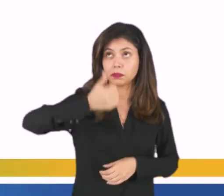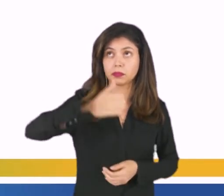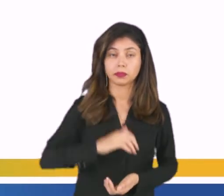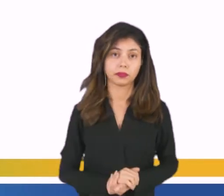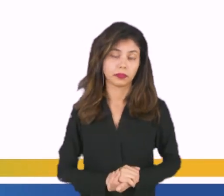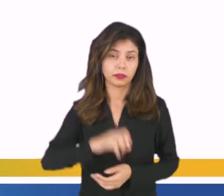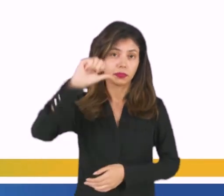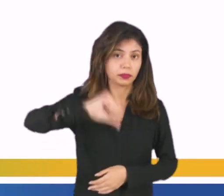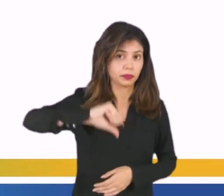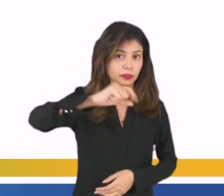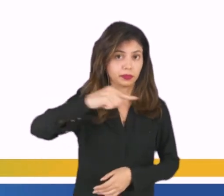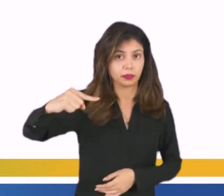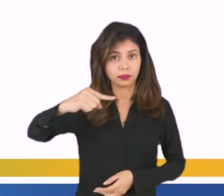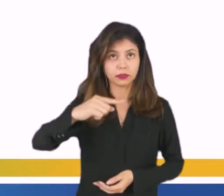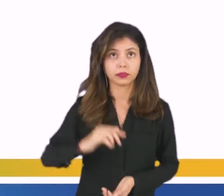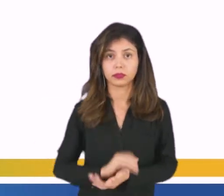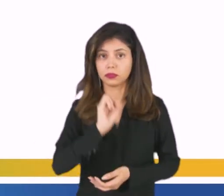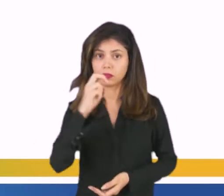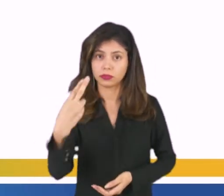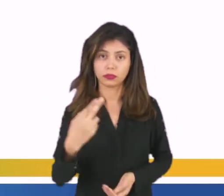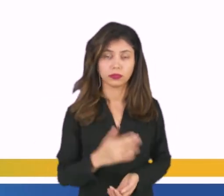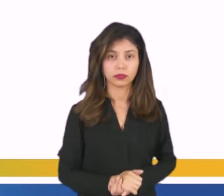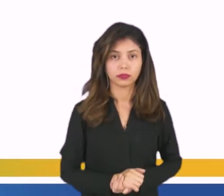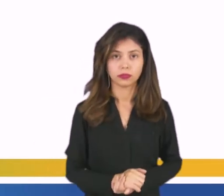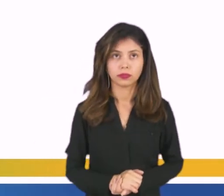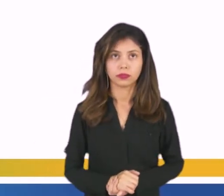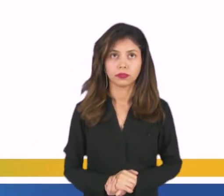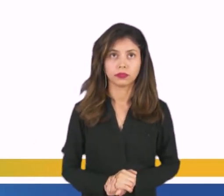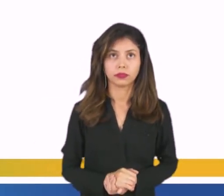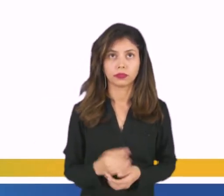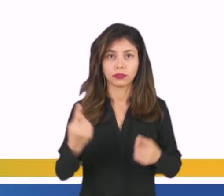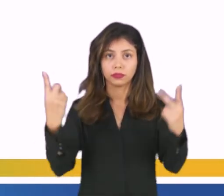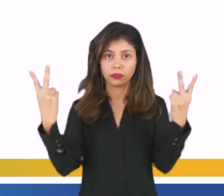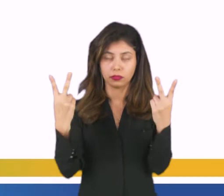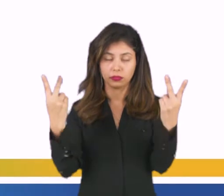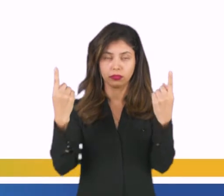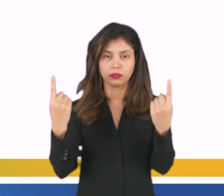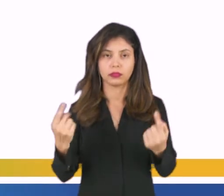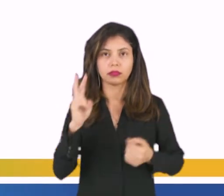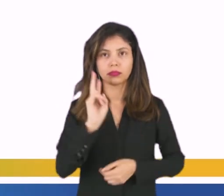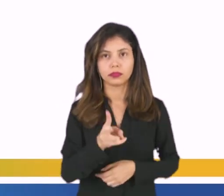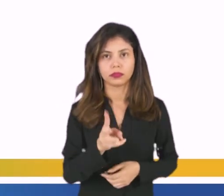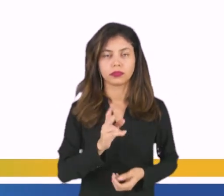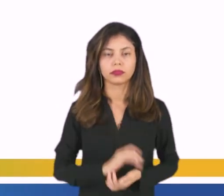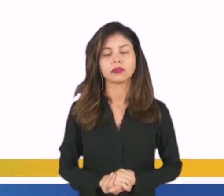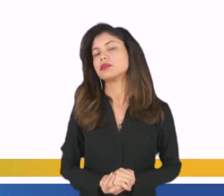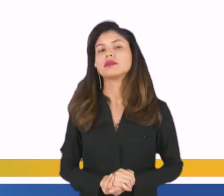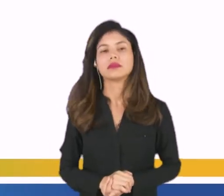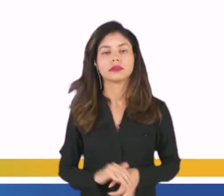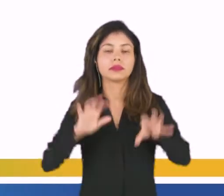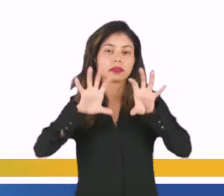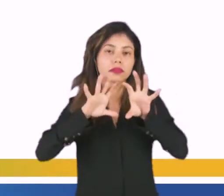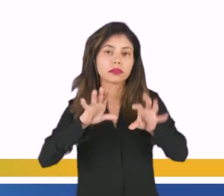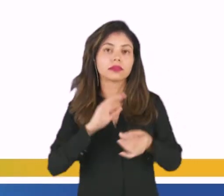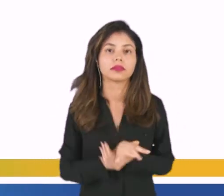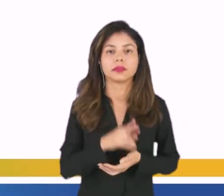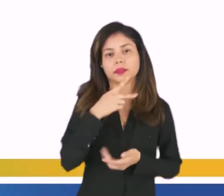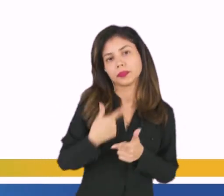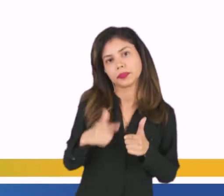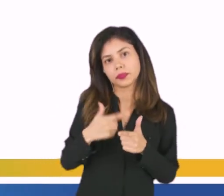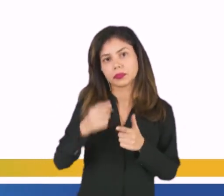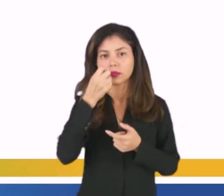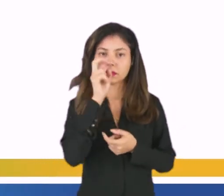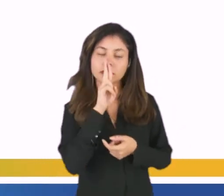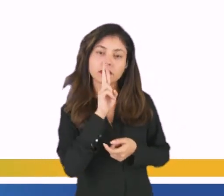positivo, negativo ou as duas coisas, né? Então, nesse caso, a nossa solução